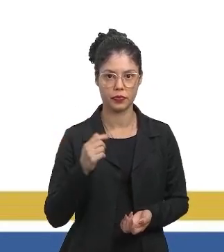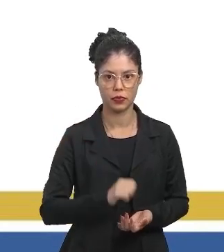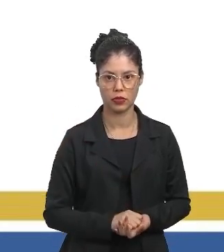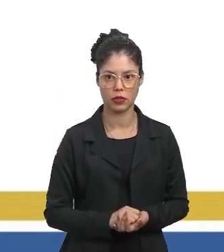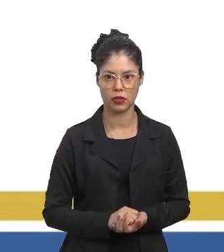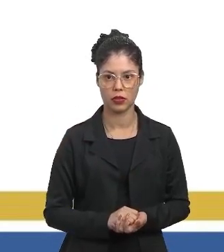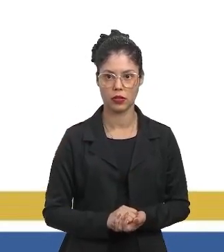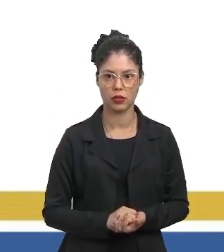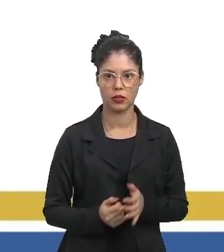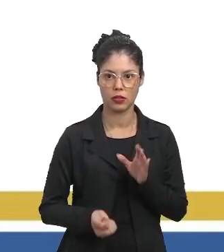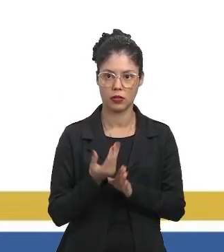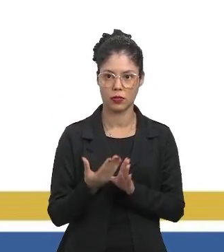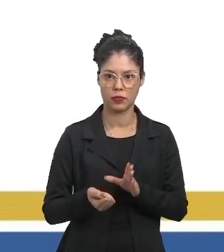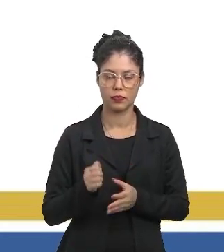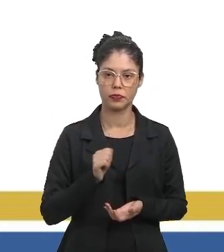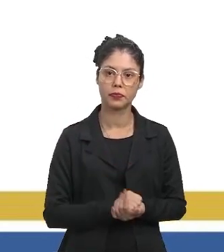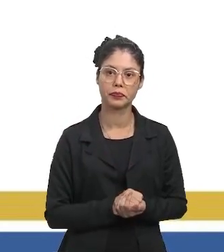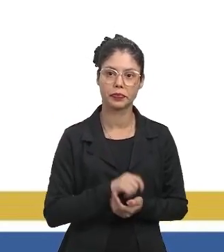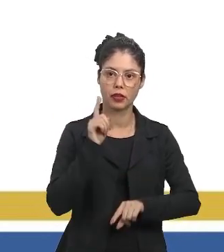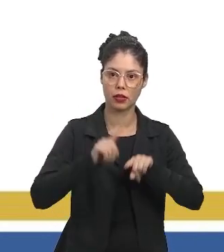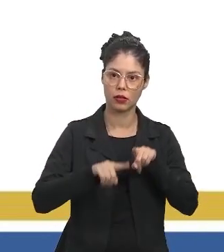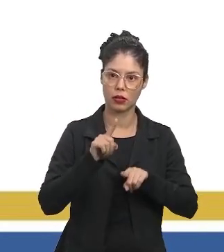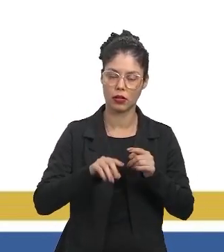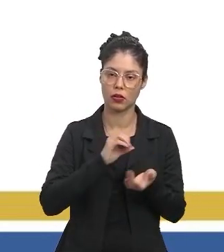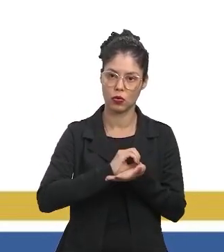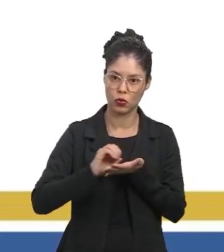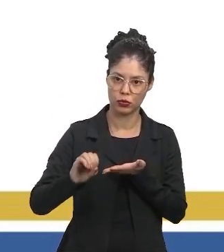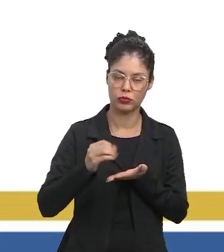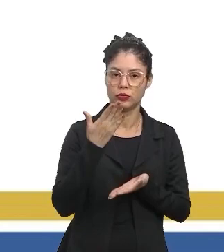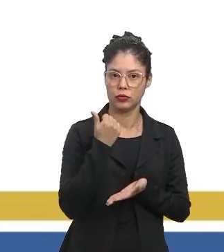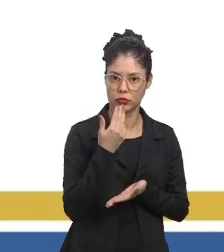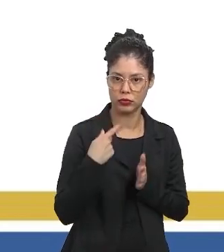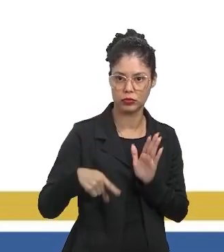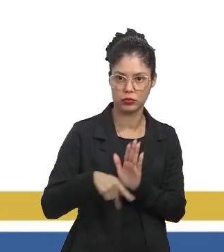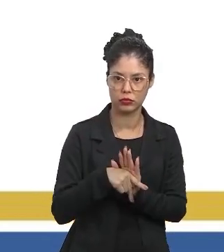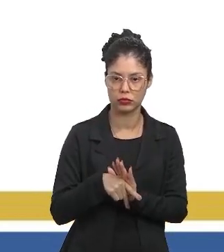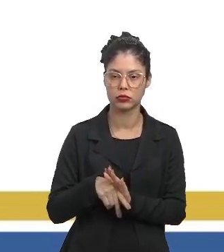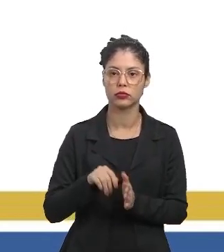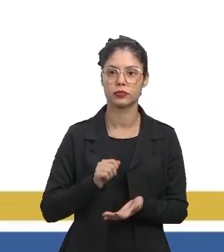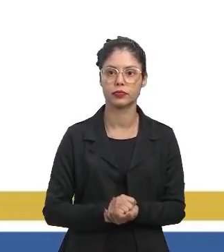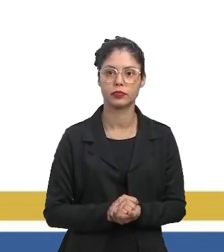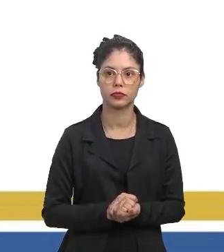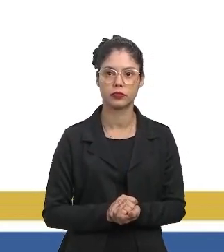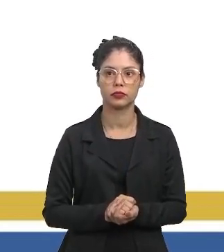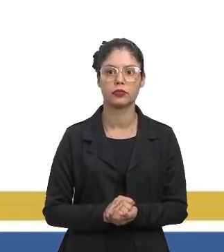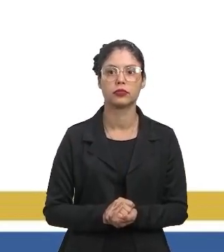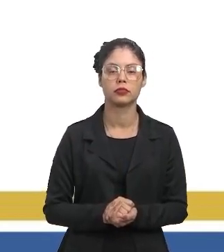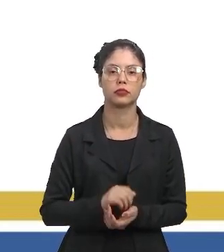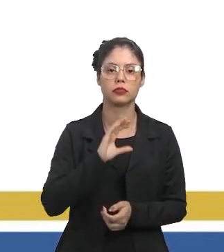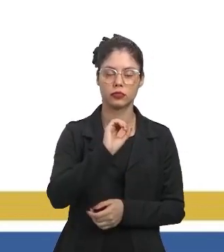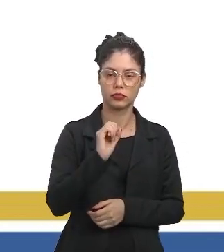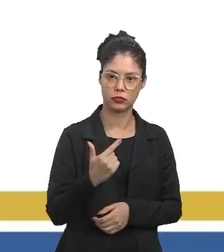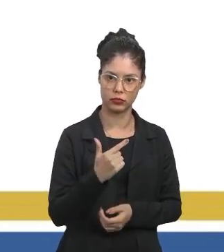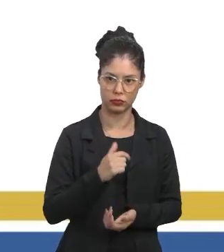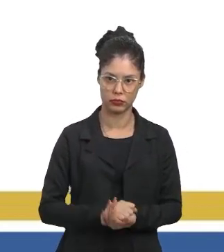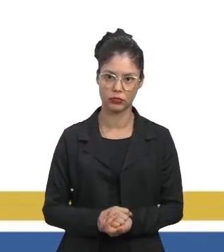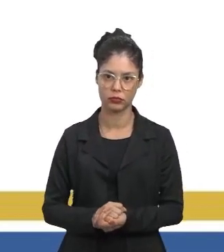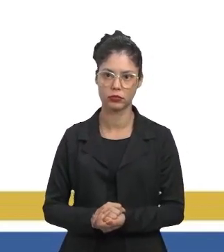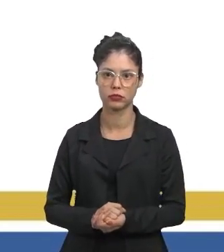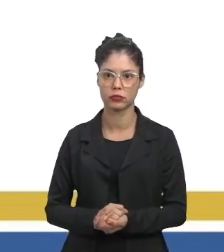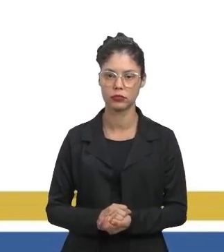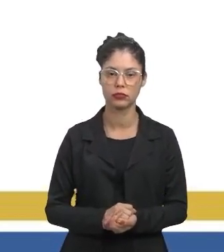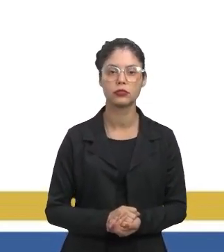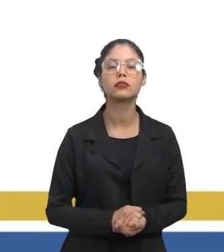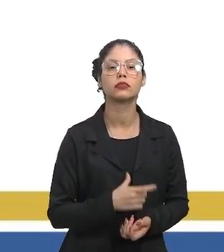como produto a glicose, que é a matéria orgânica, que serve de alimento para os seres heterótrofos, e o oxigênio, que